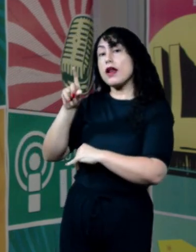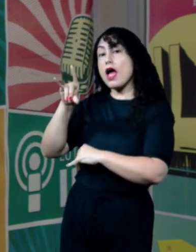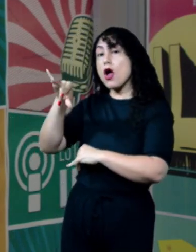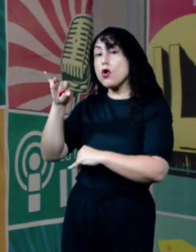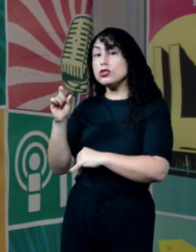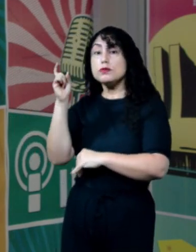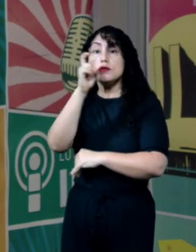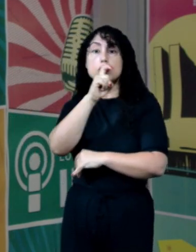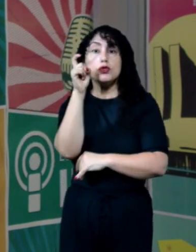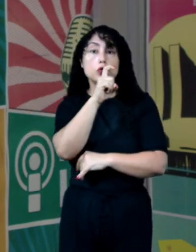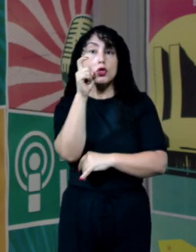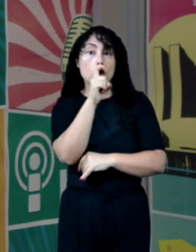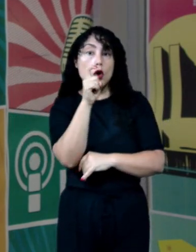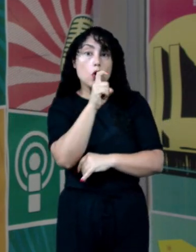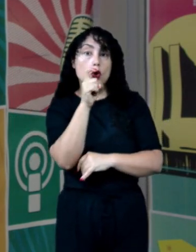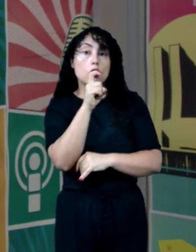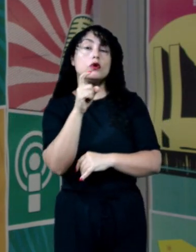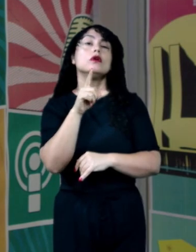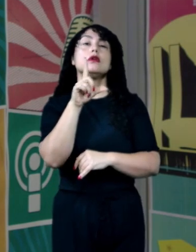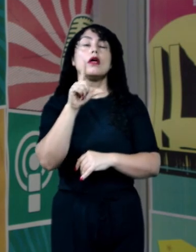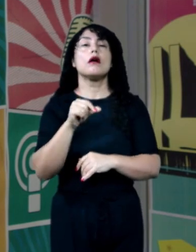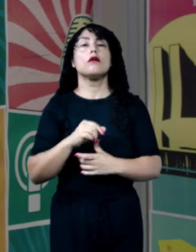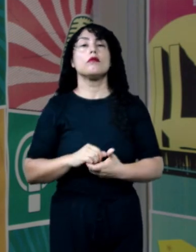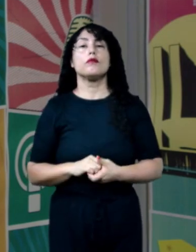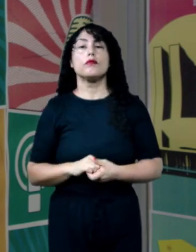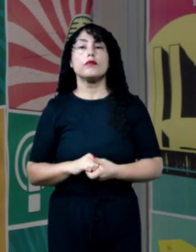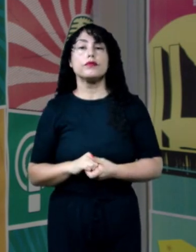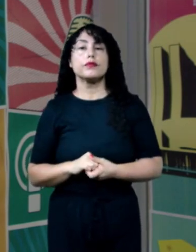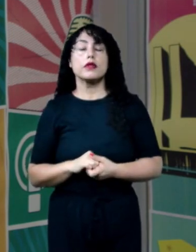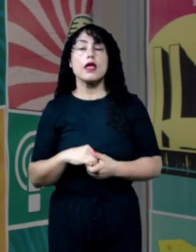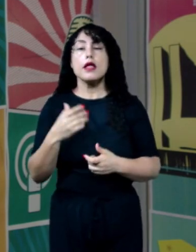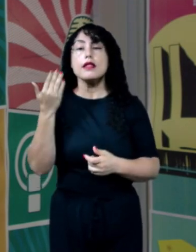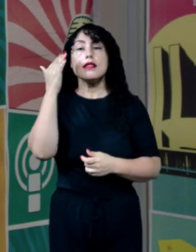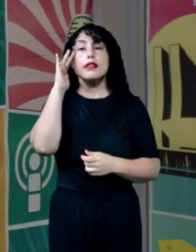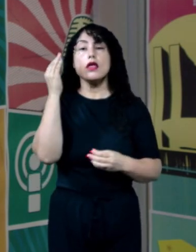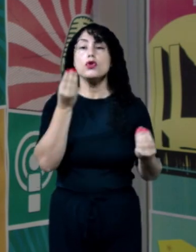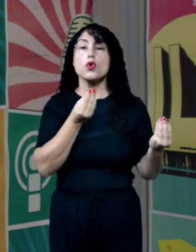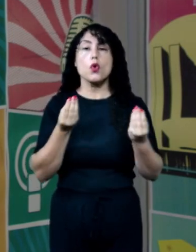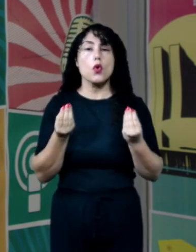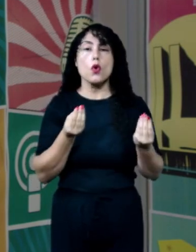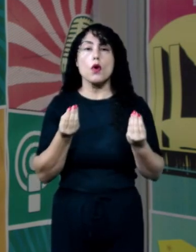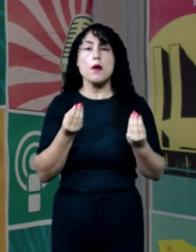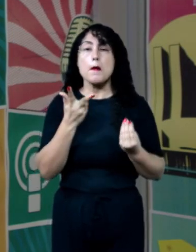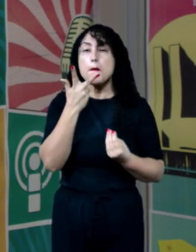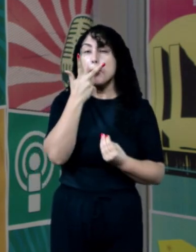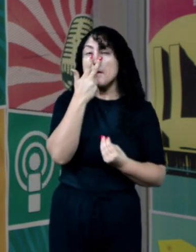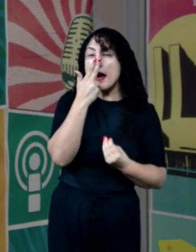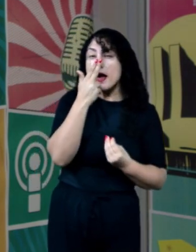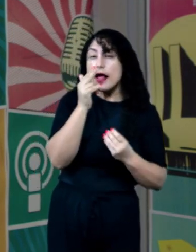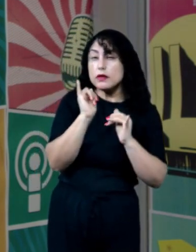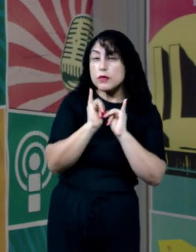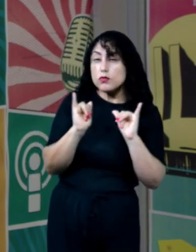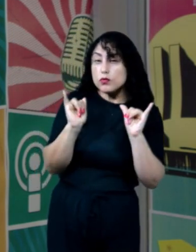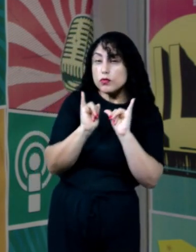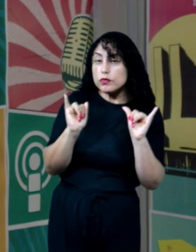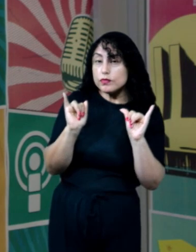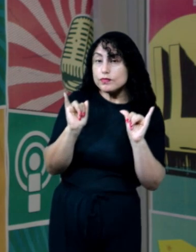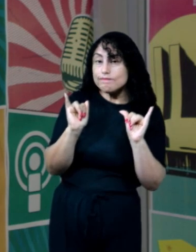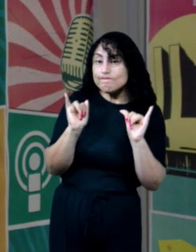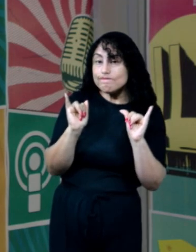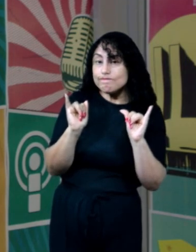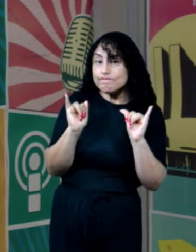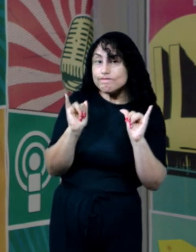fraudulenta. Tem especialistas que gostam de chamar assim. Então, eles entendem da seguinte forma: parece uma notícia,